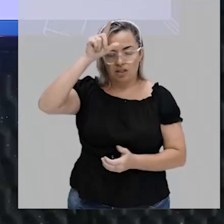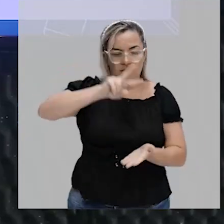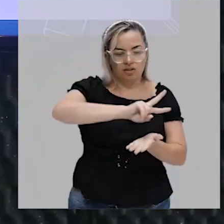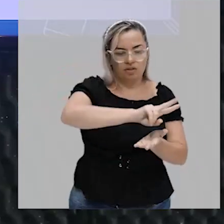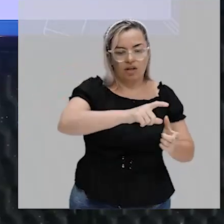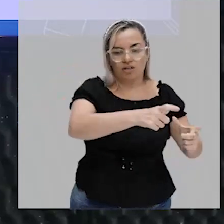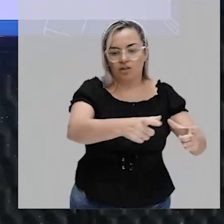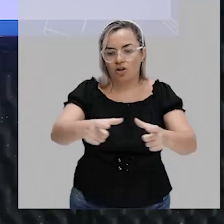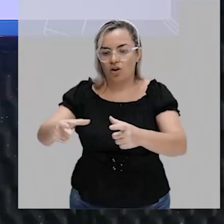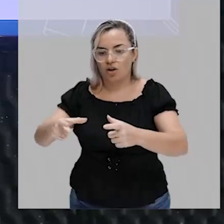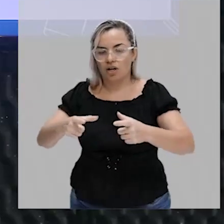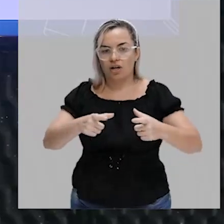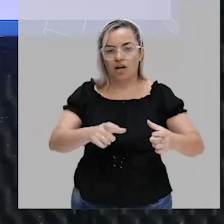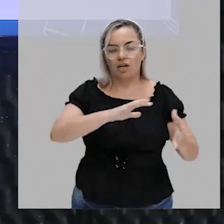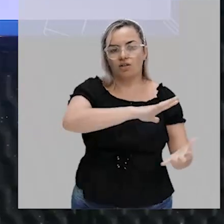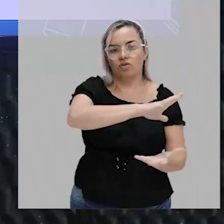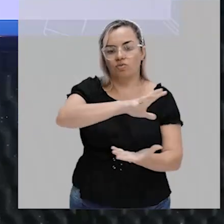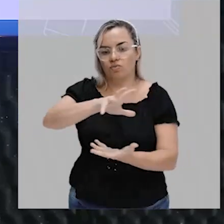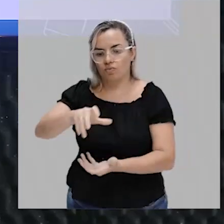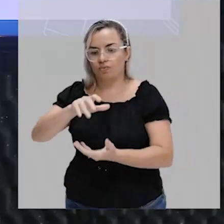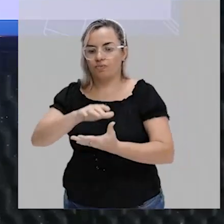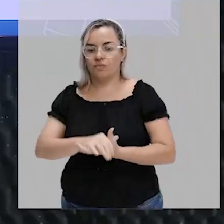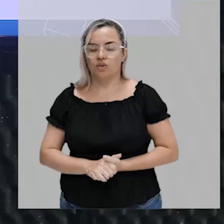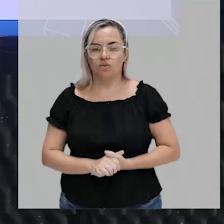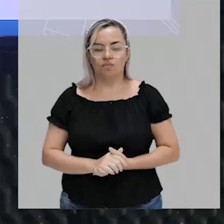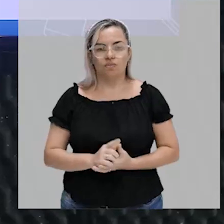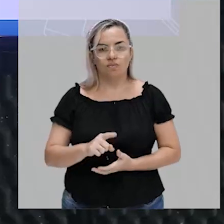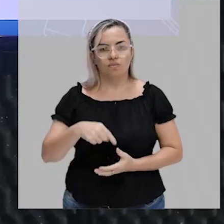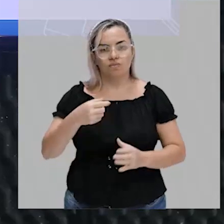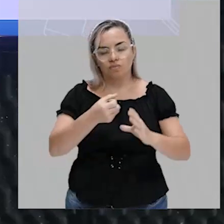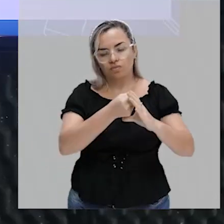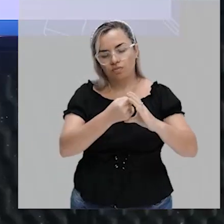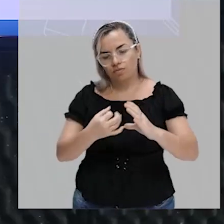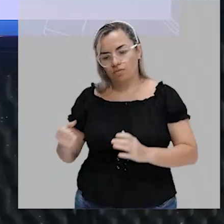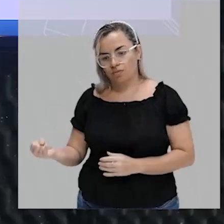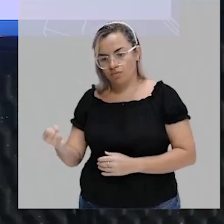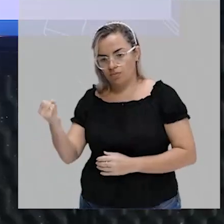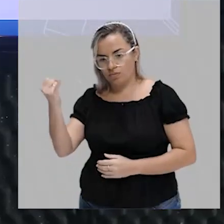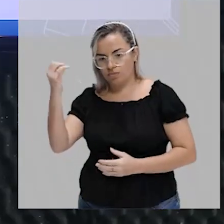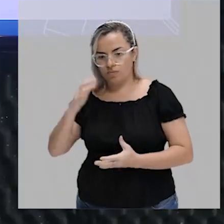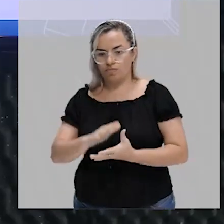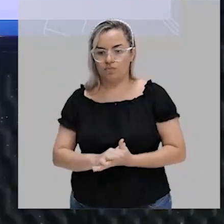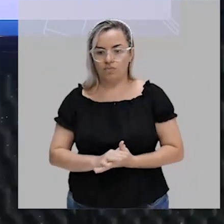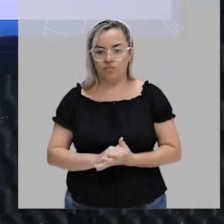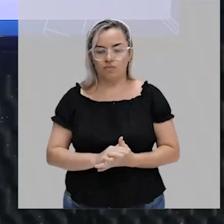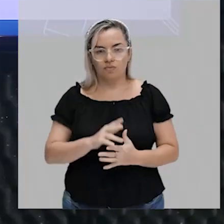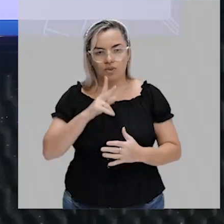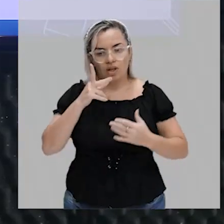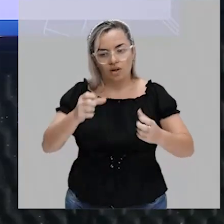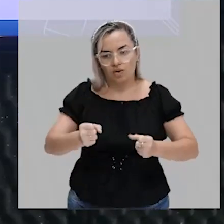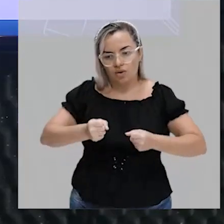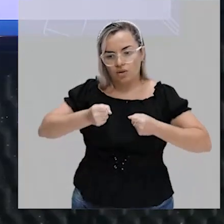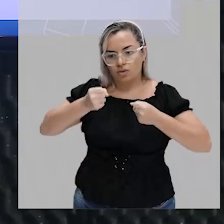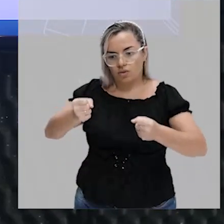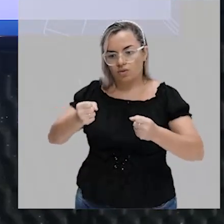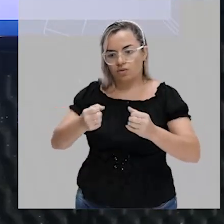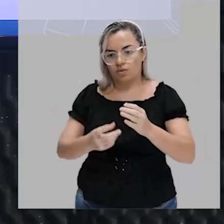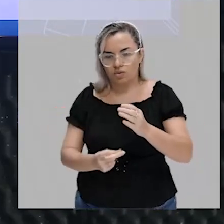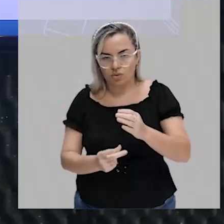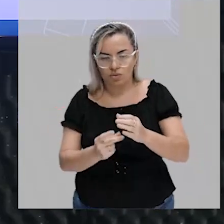importante, a partir daí, que a nova ordem mundial ela vai trazer, vai ser a consolidação do capitalismo como sistema dominante. Na Guerra Fria nós tínhamos